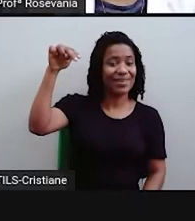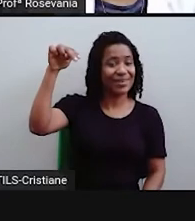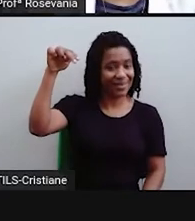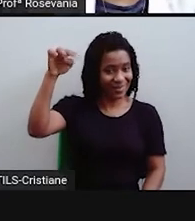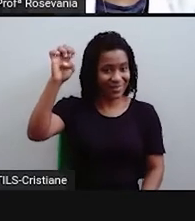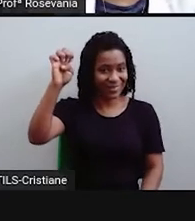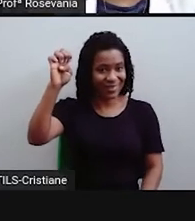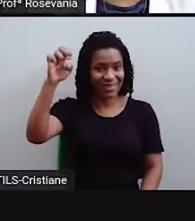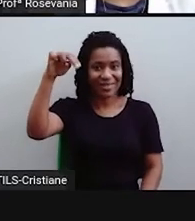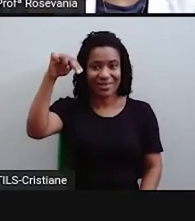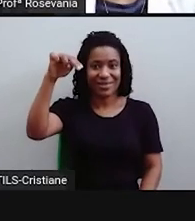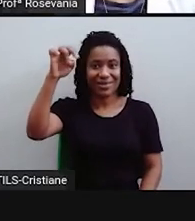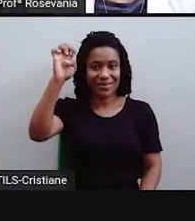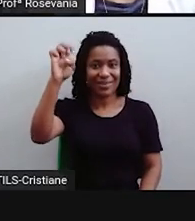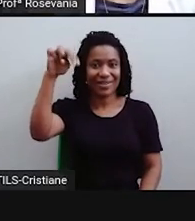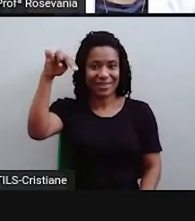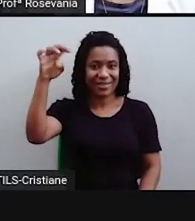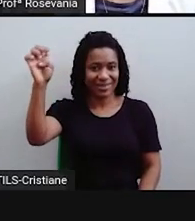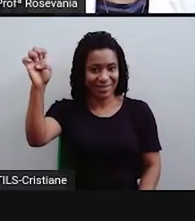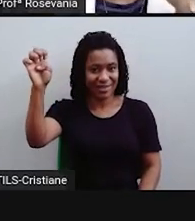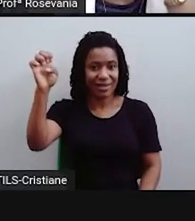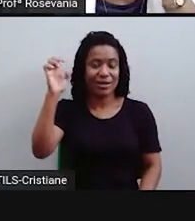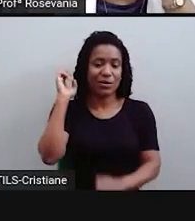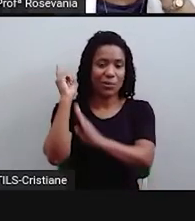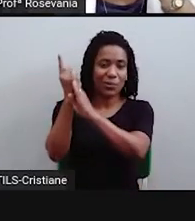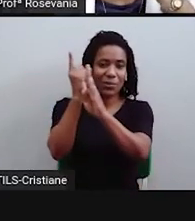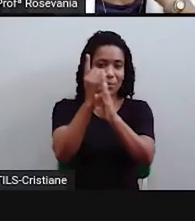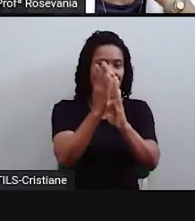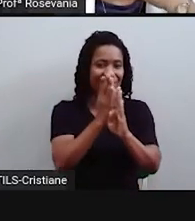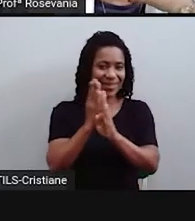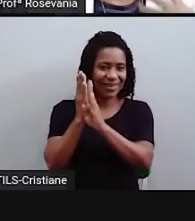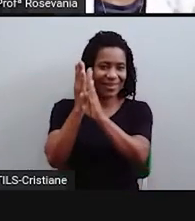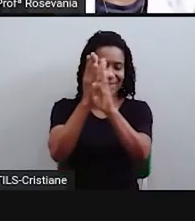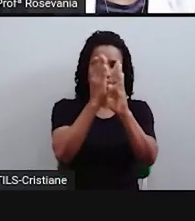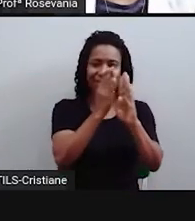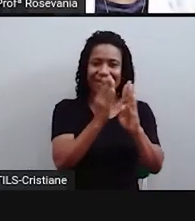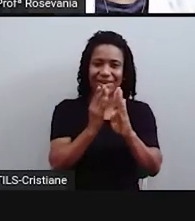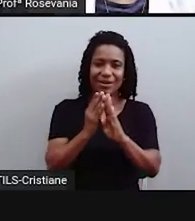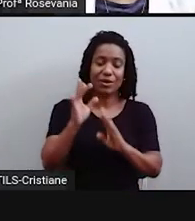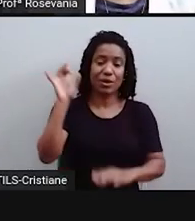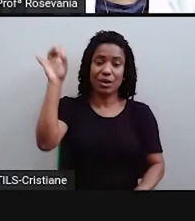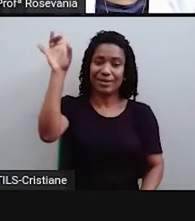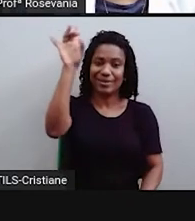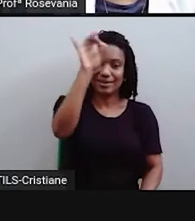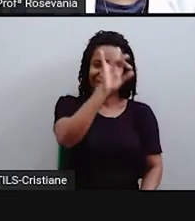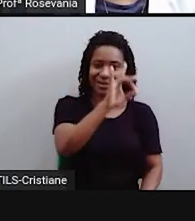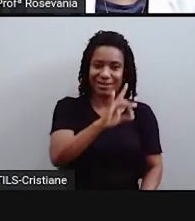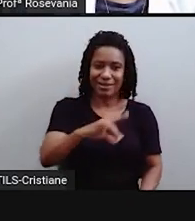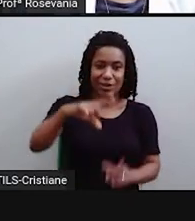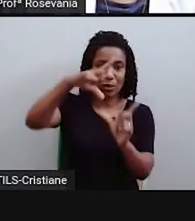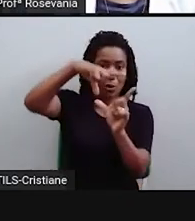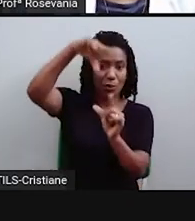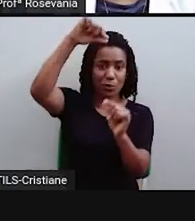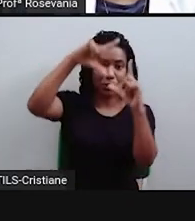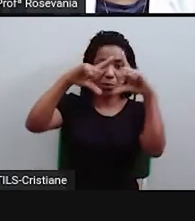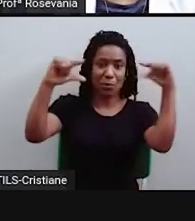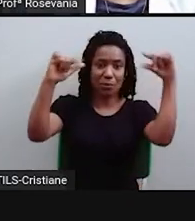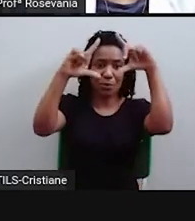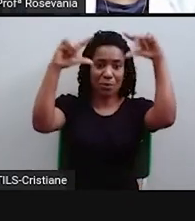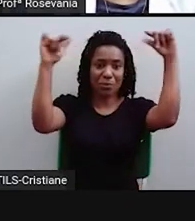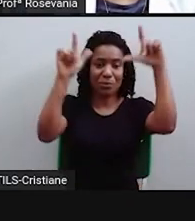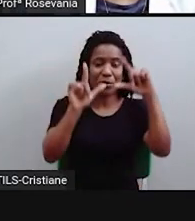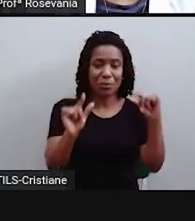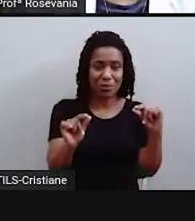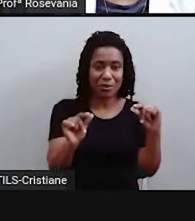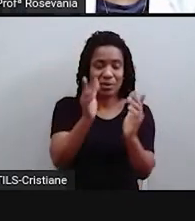nordeste, assim sucessivamente, só para vocês entenderem como é que foi construída aí, né, a Rosa dos Ventos. Cada vez que você